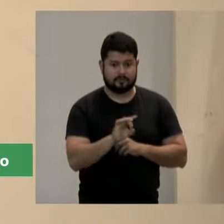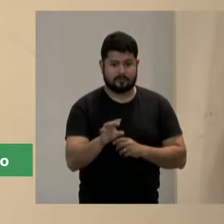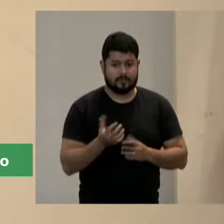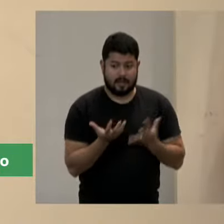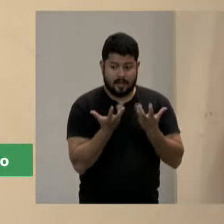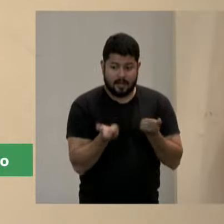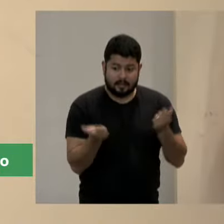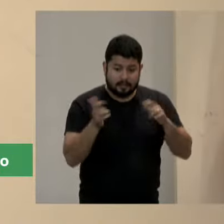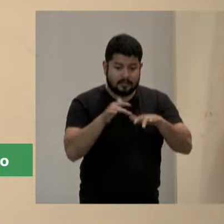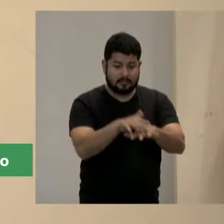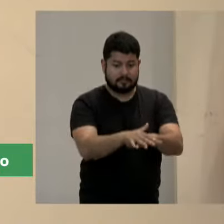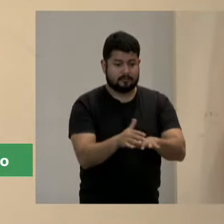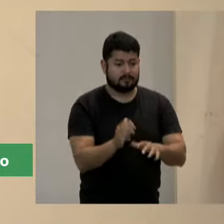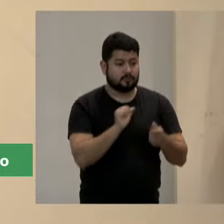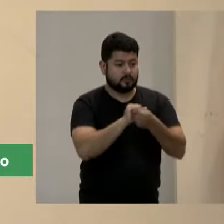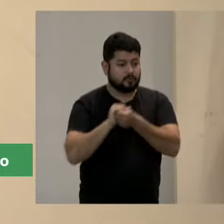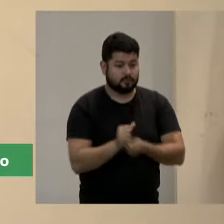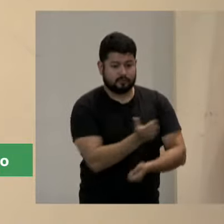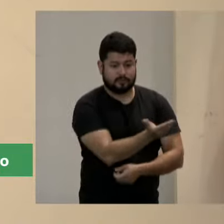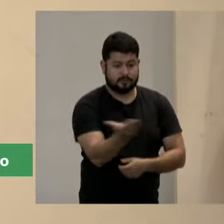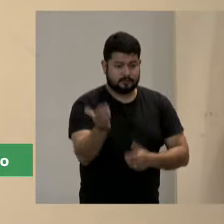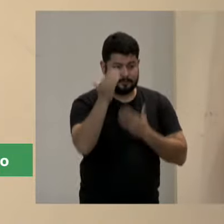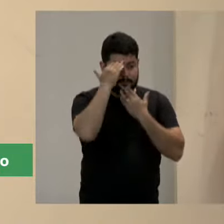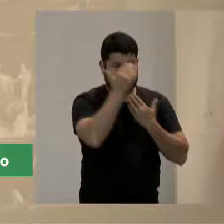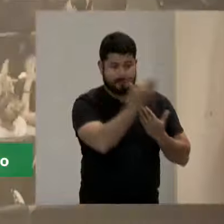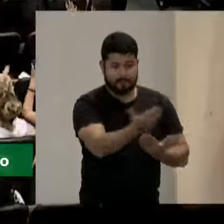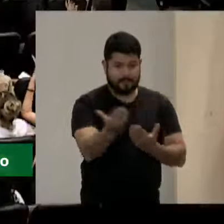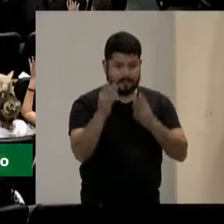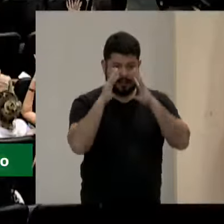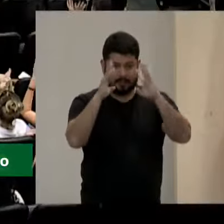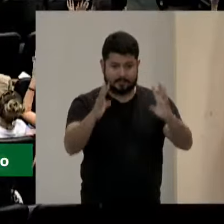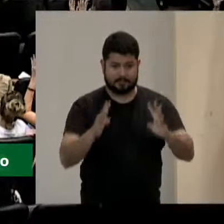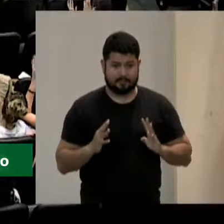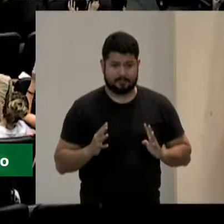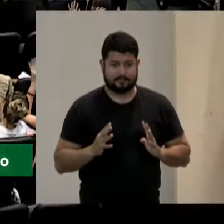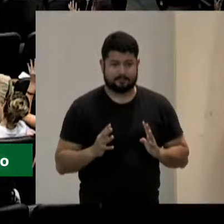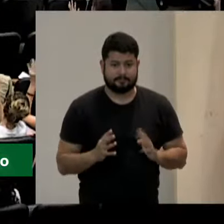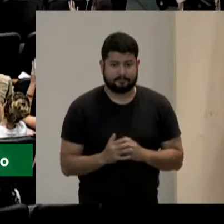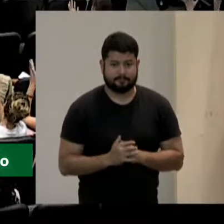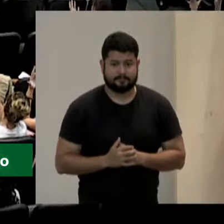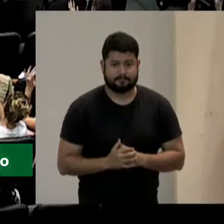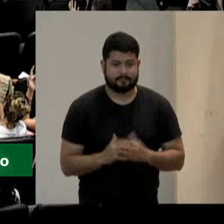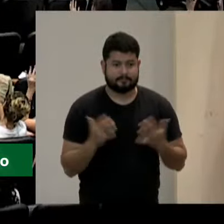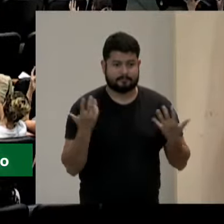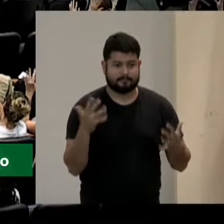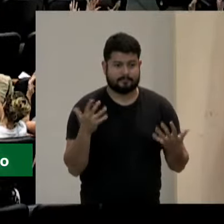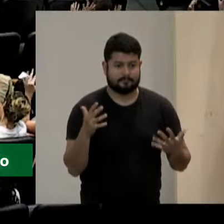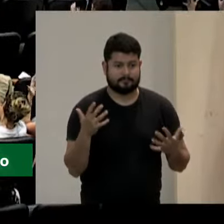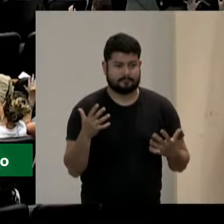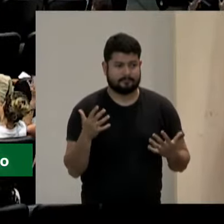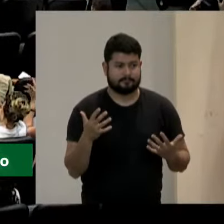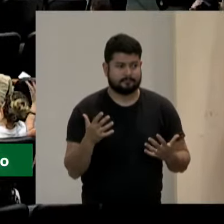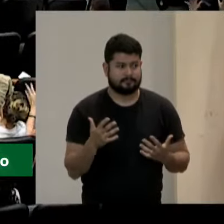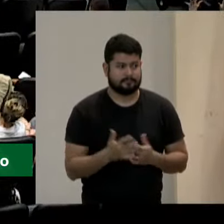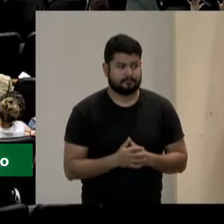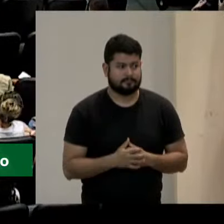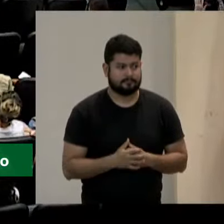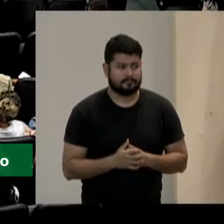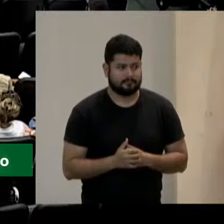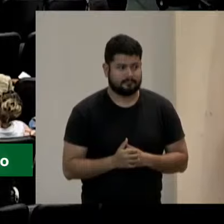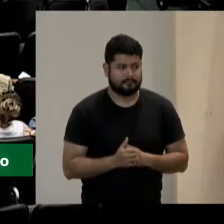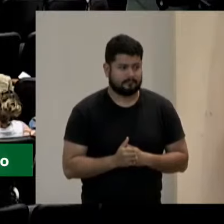estar junto de vocês. Muito obrigado pela atenção. Até uma próxima oportunidade. Eu falo que a gente tem que aprender muito,